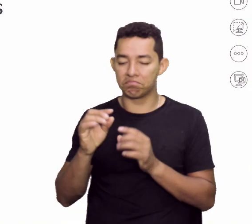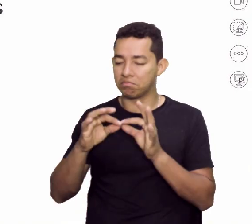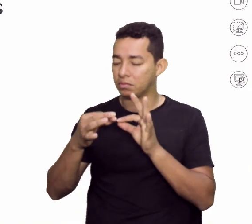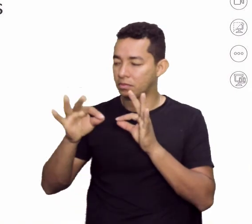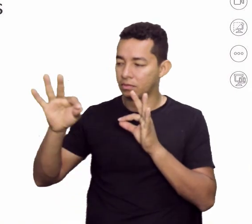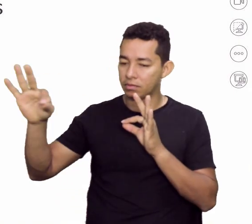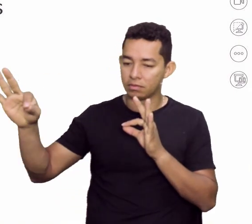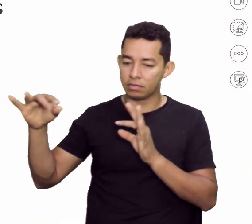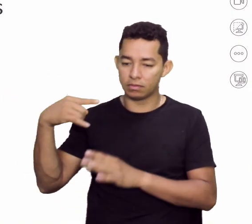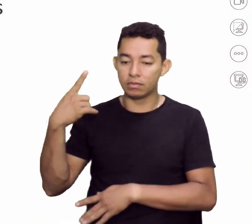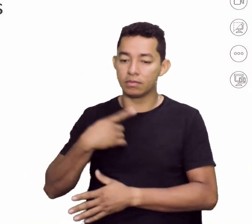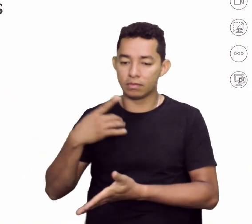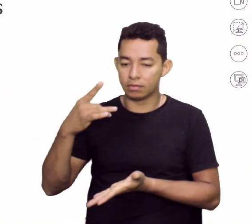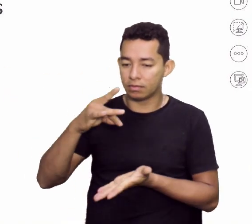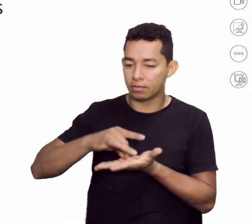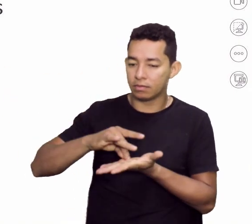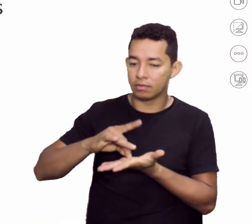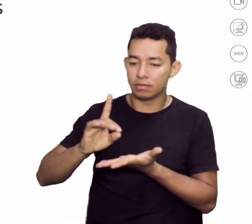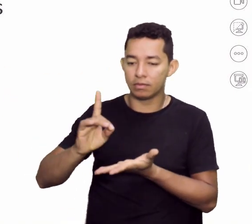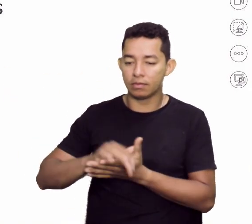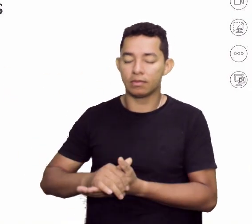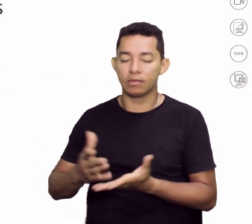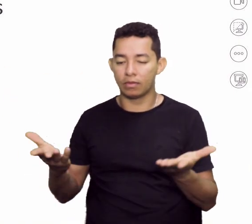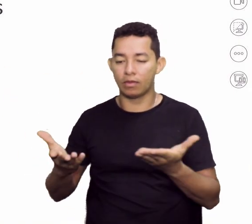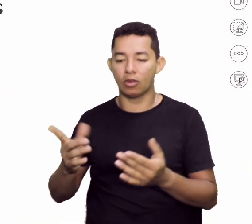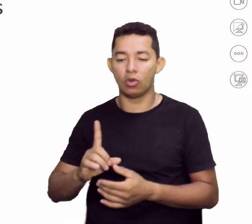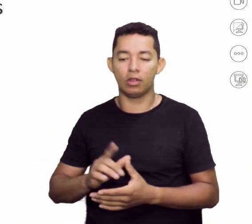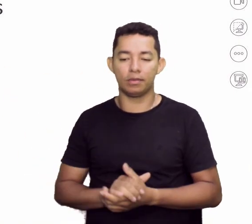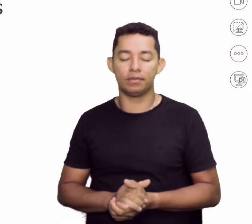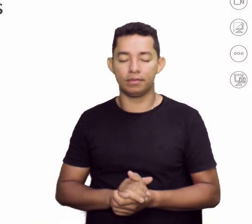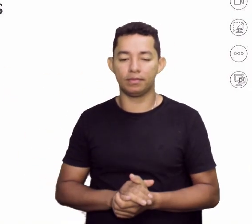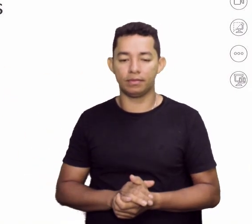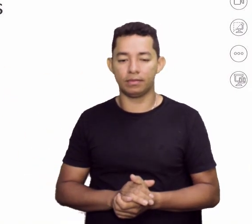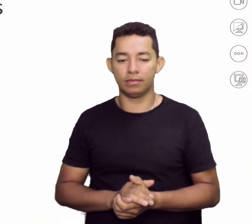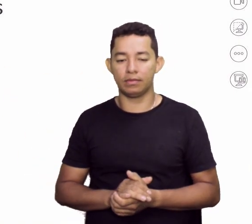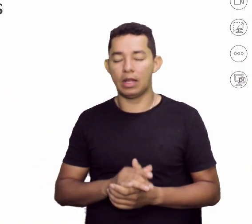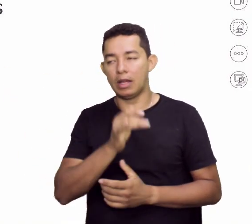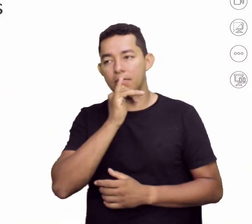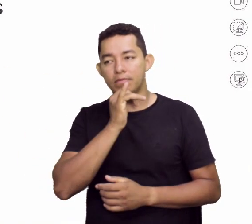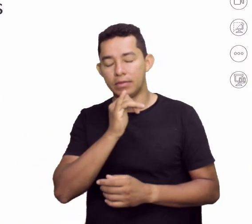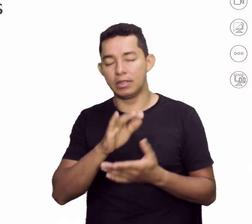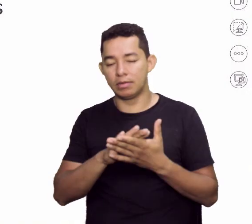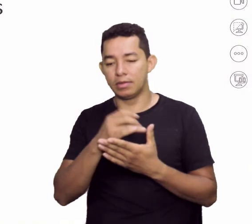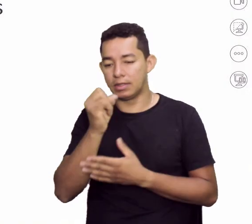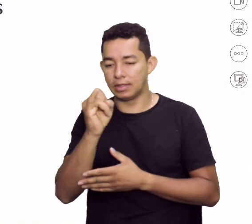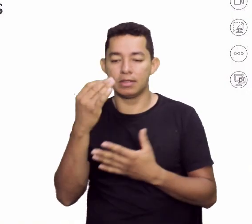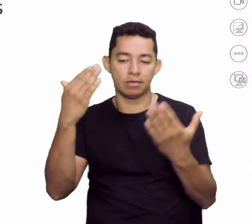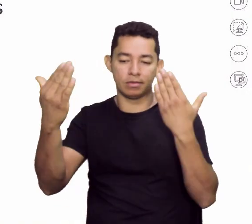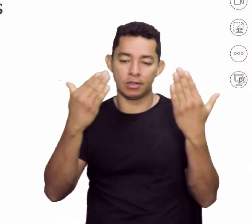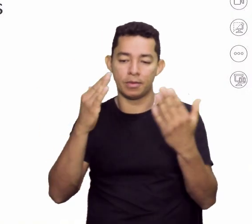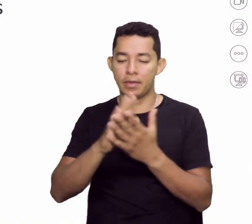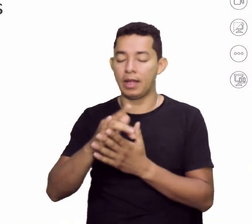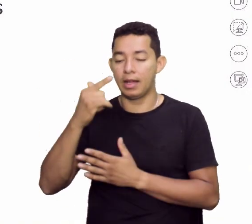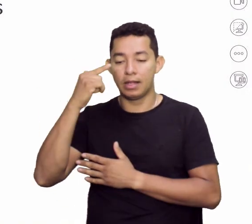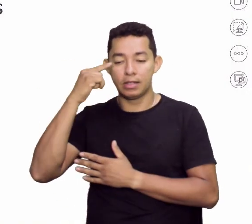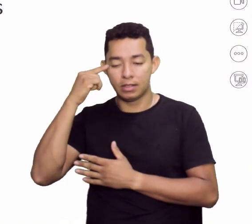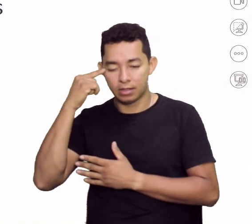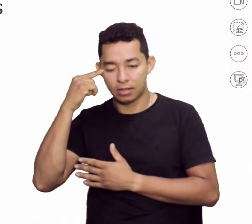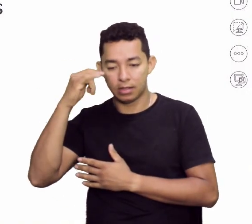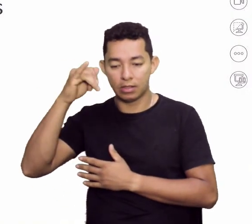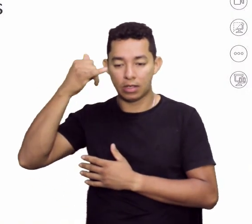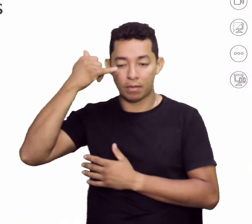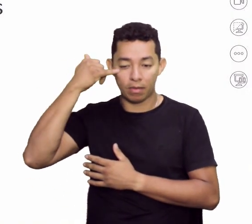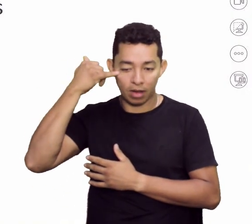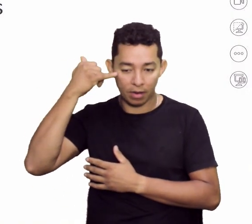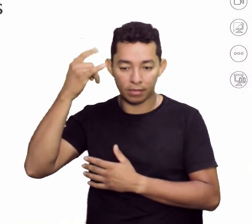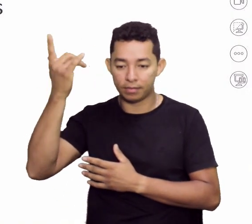longe do que a gente tem na China, né? No Japão, aqueles